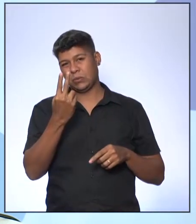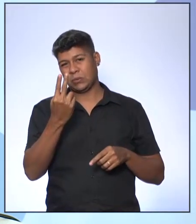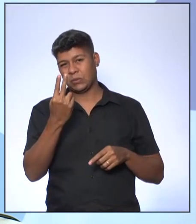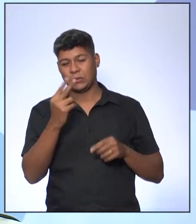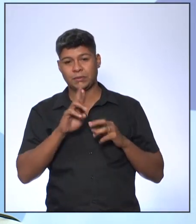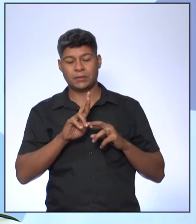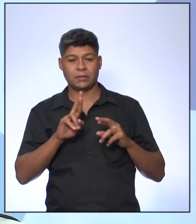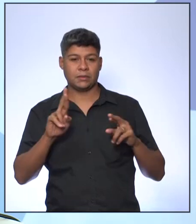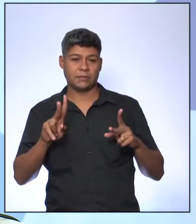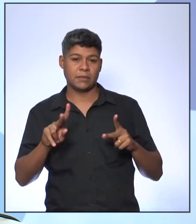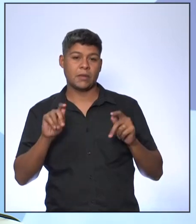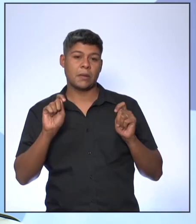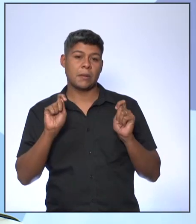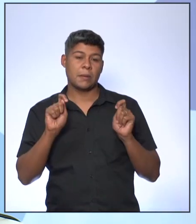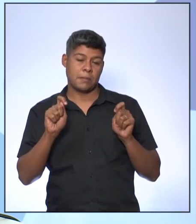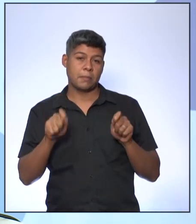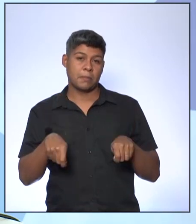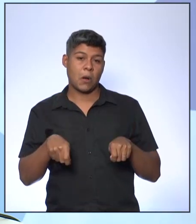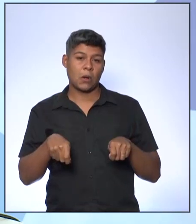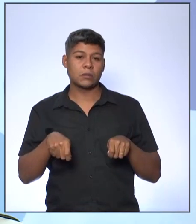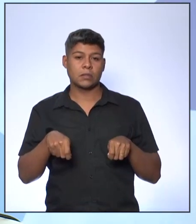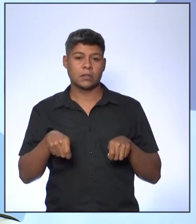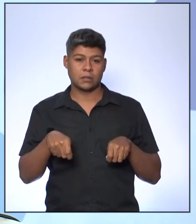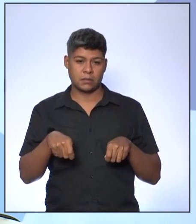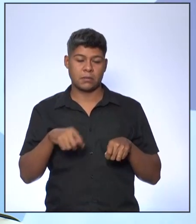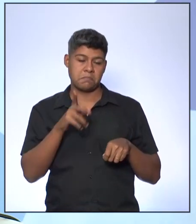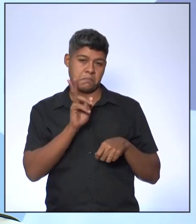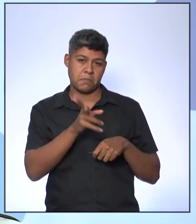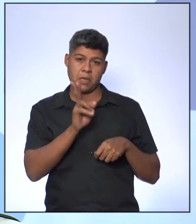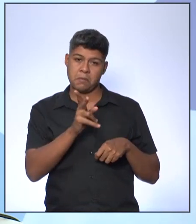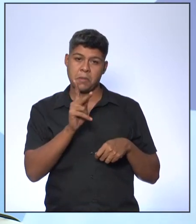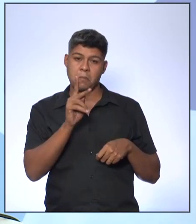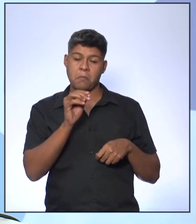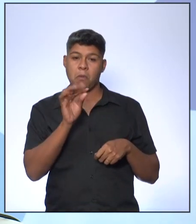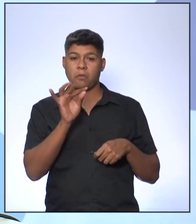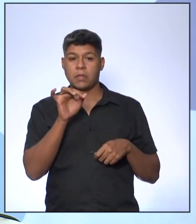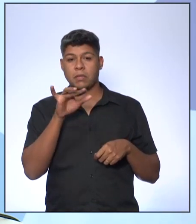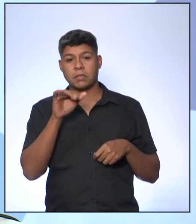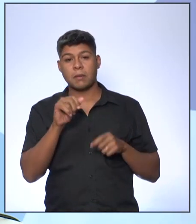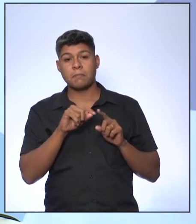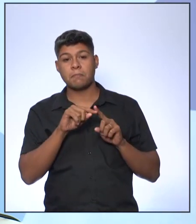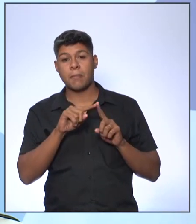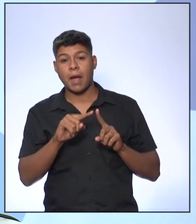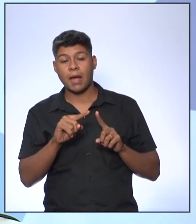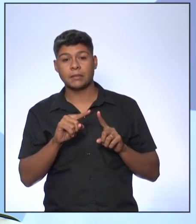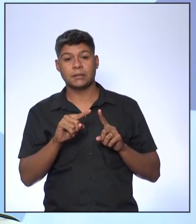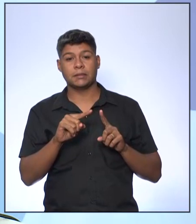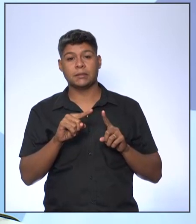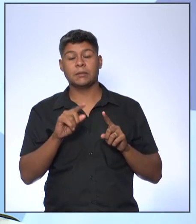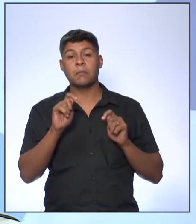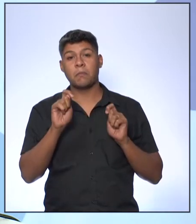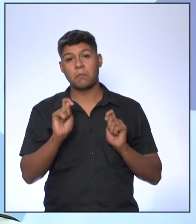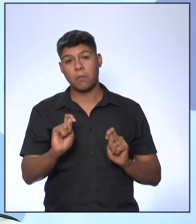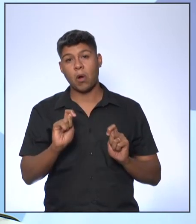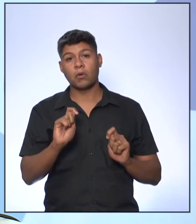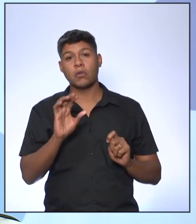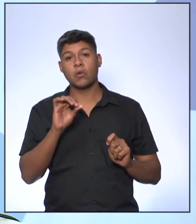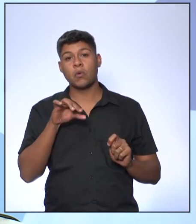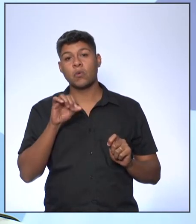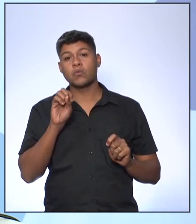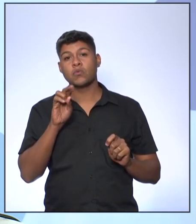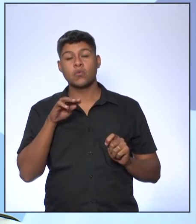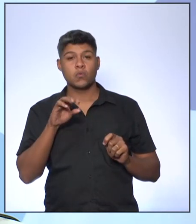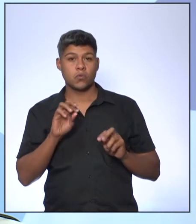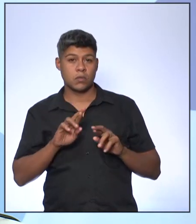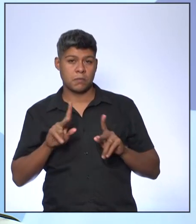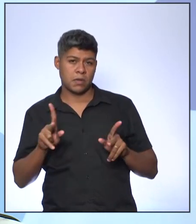fabricantes diferentes, eles podem ter a mesma potência, mas mesmo assim eles podem ter consumos